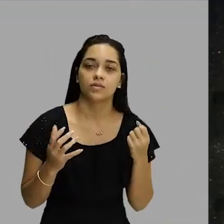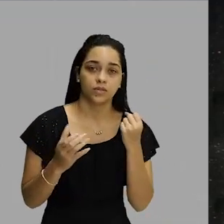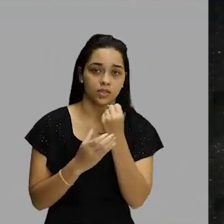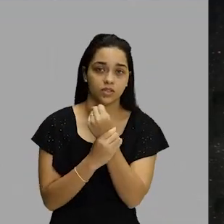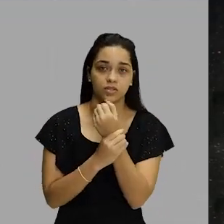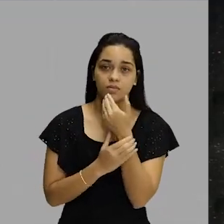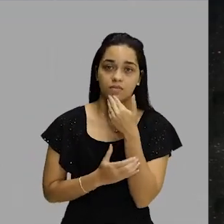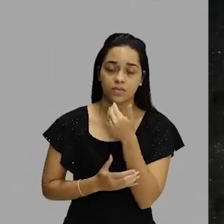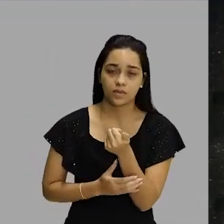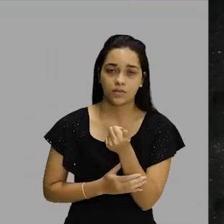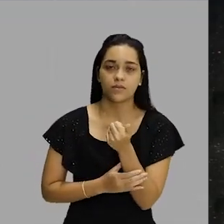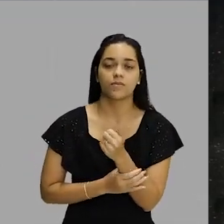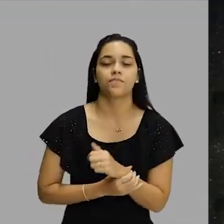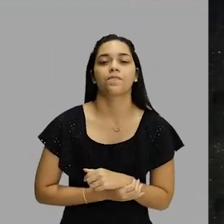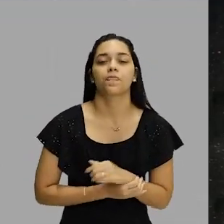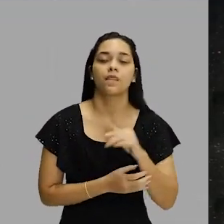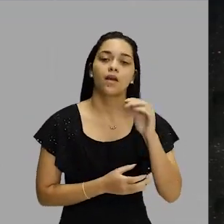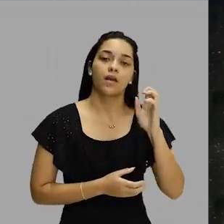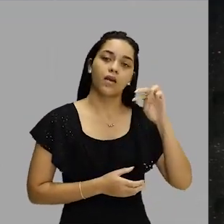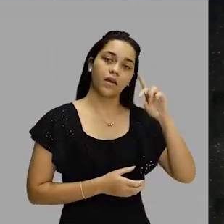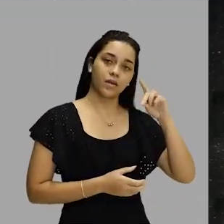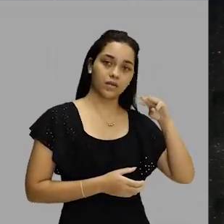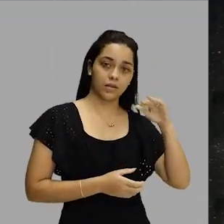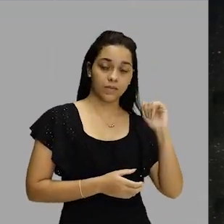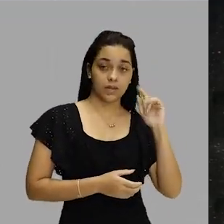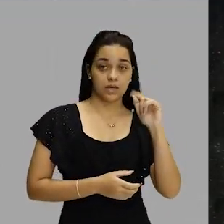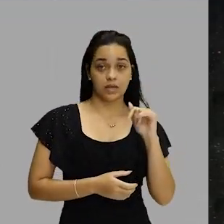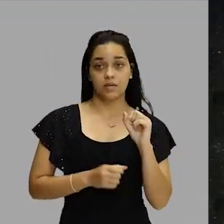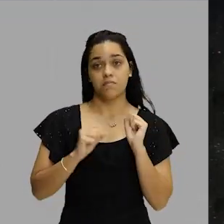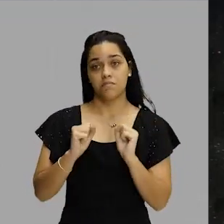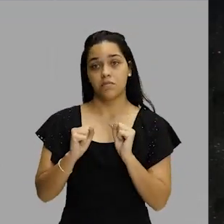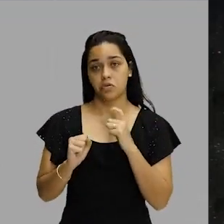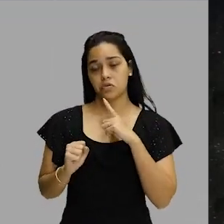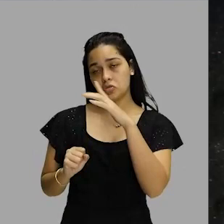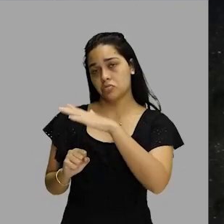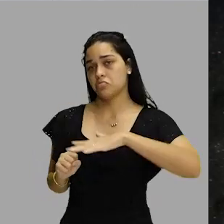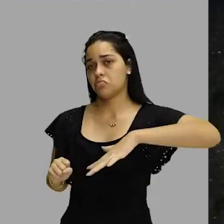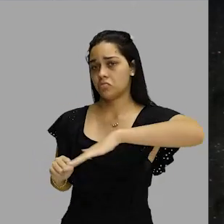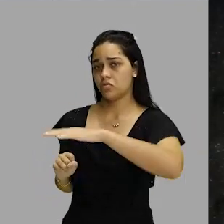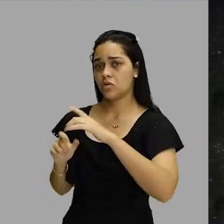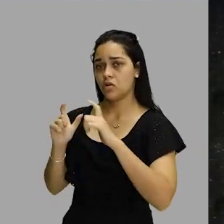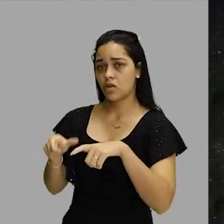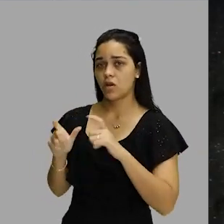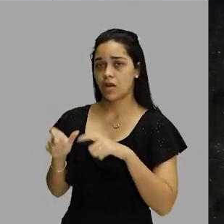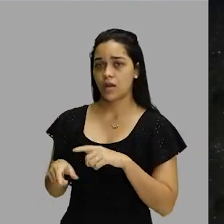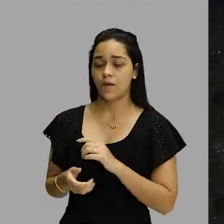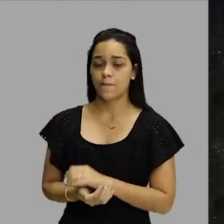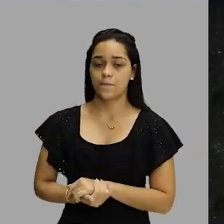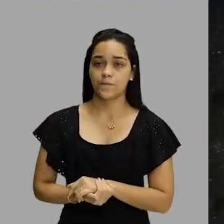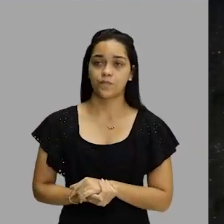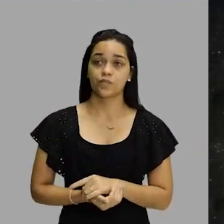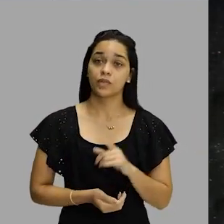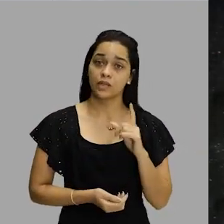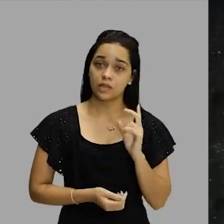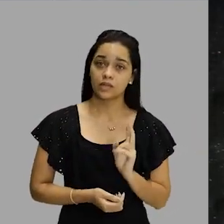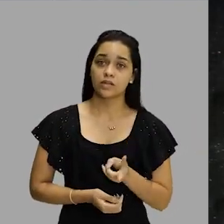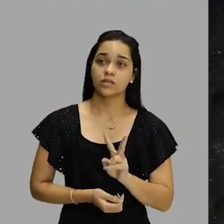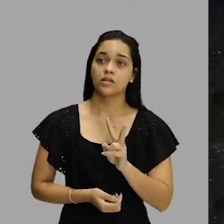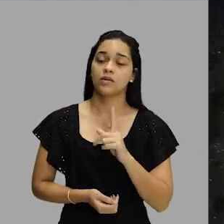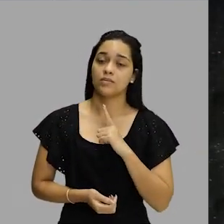proteger melhor. Então, endemia é uma doença que pode ser típica daquele determinado local. E sempre está